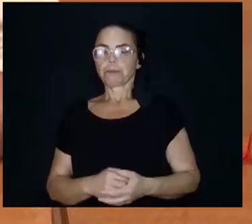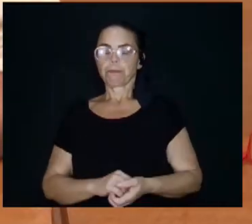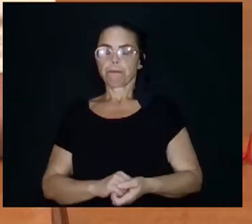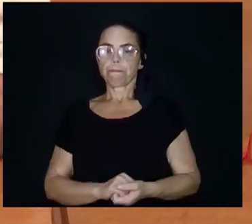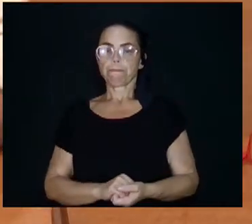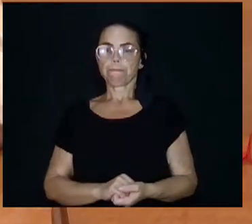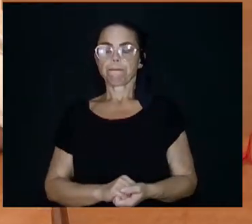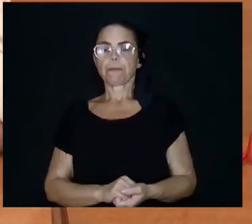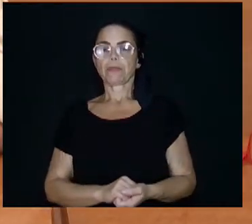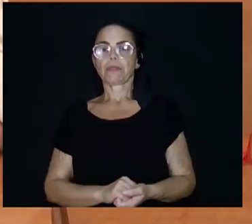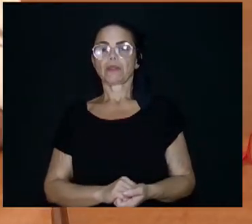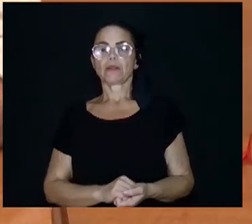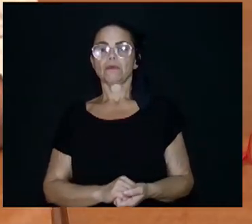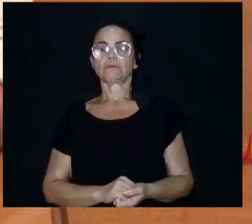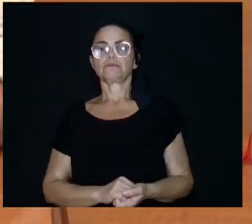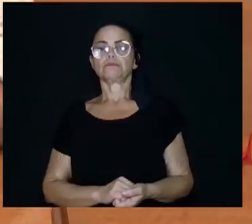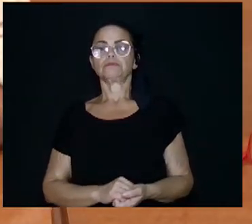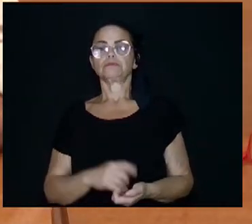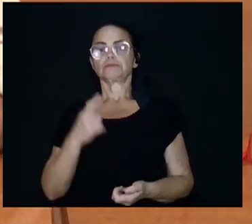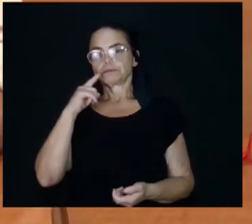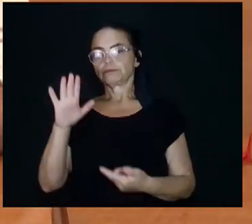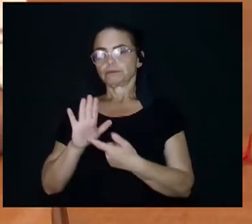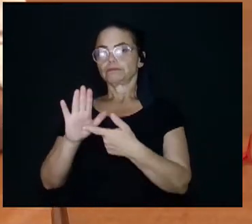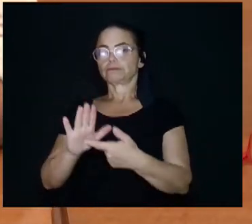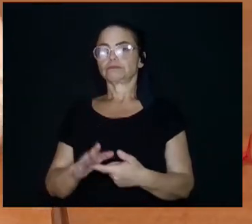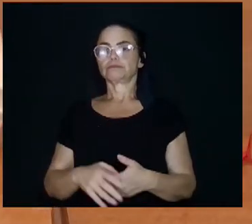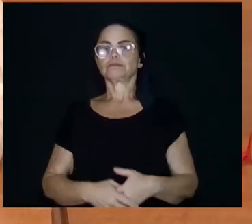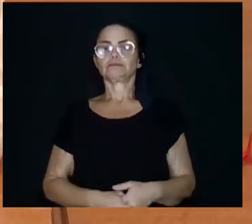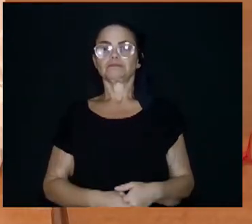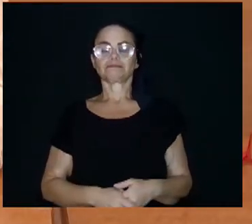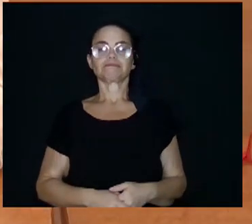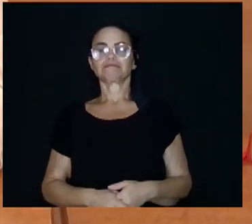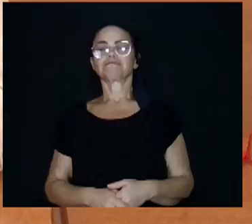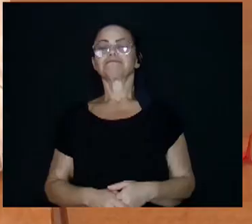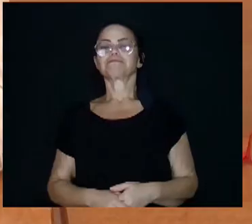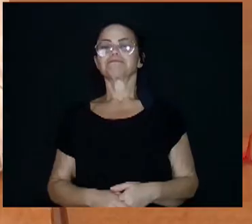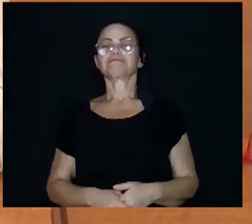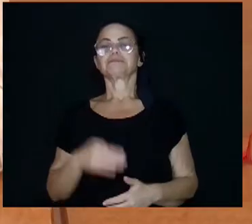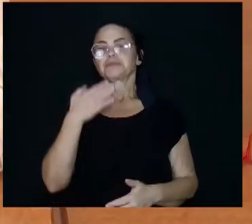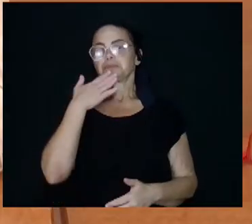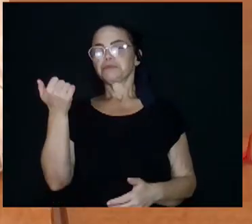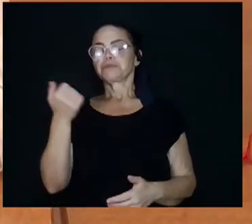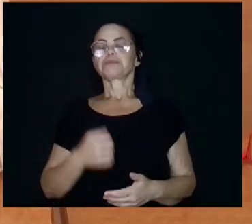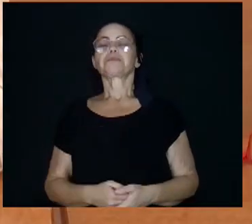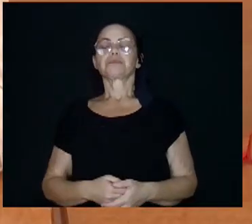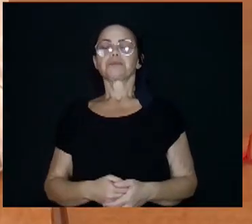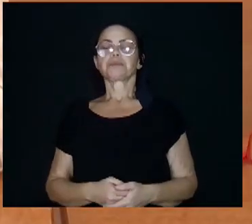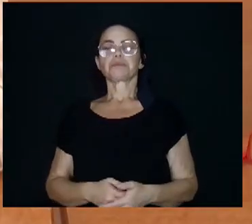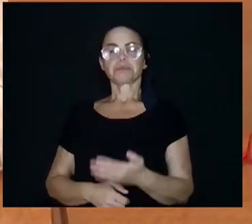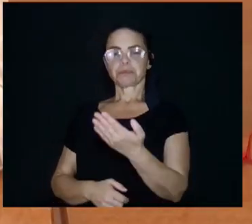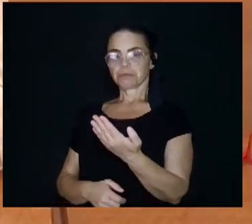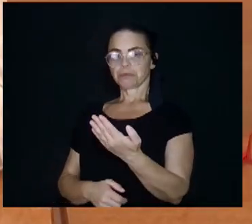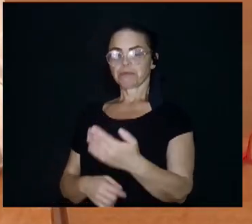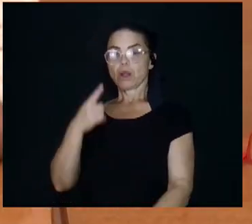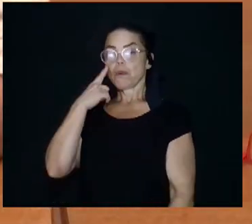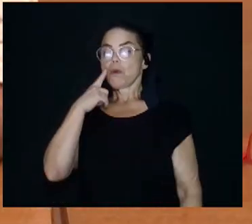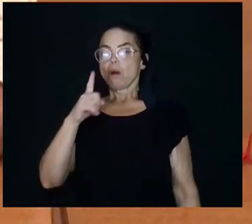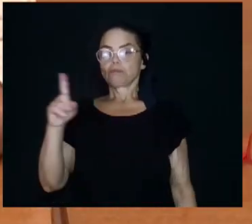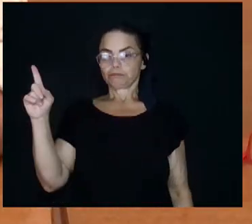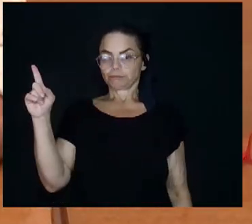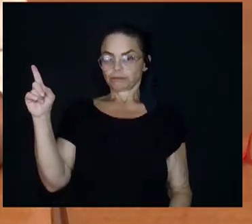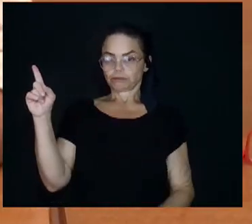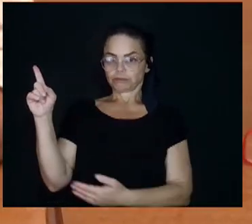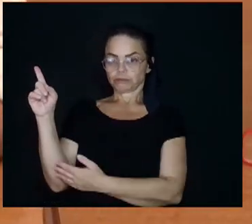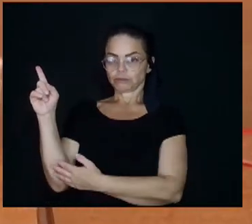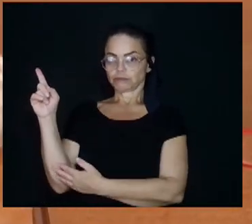agora fazer... Nossa, como o áudio aqui ficou melhor agora, né? Vou aqui passar